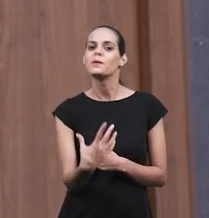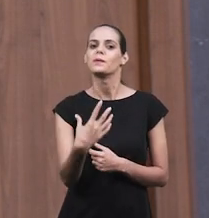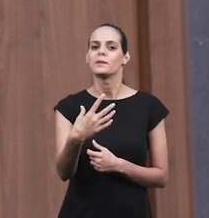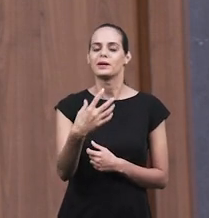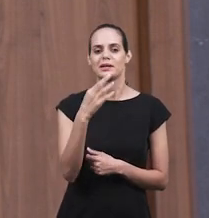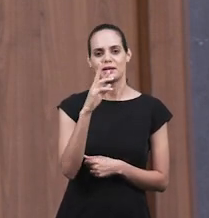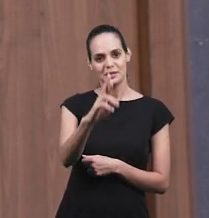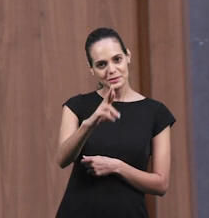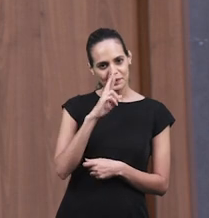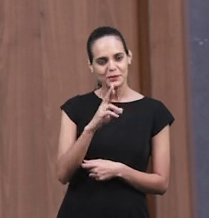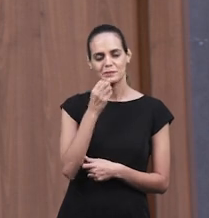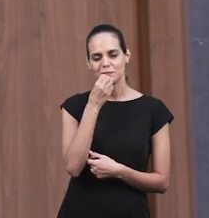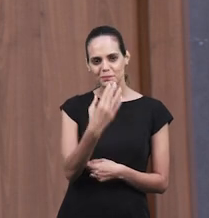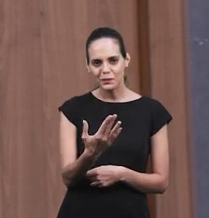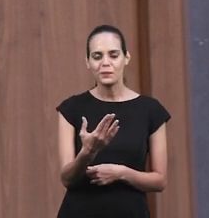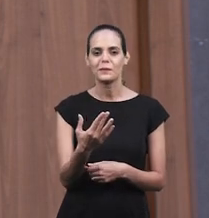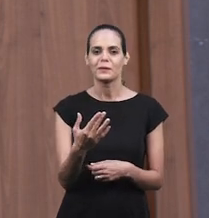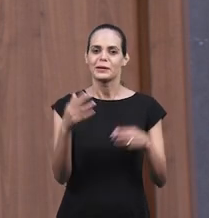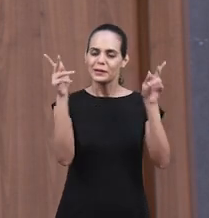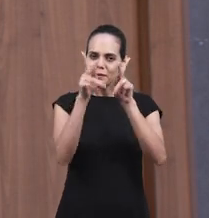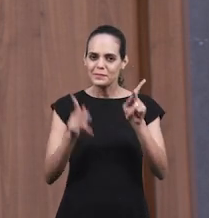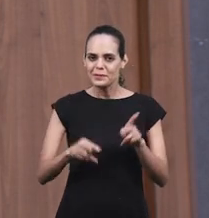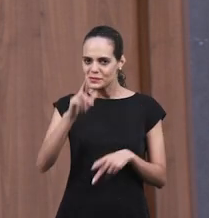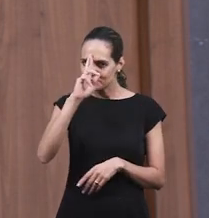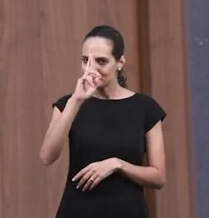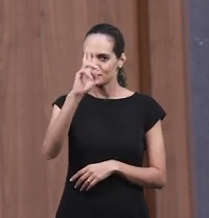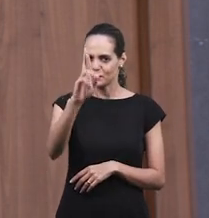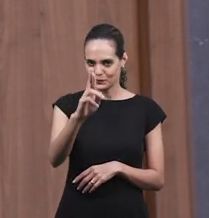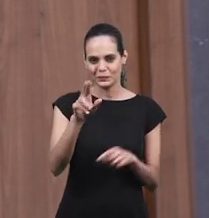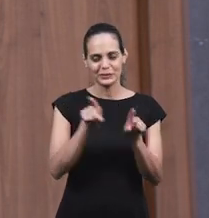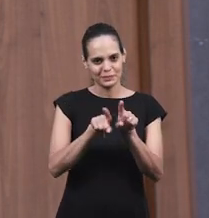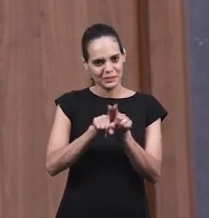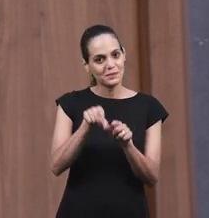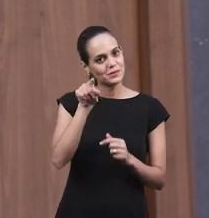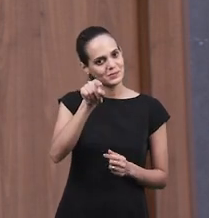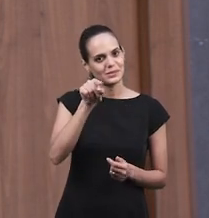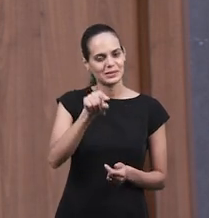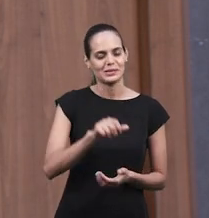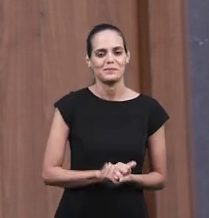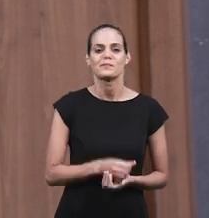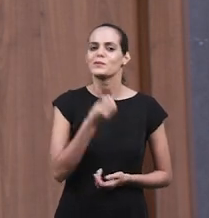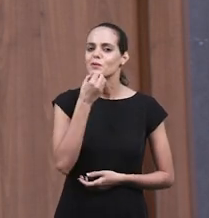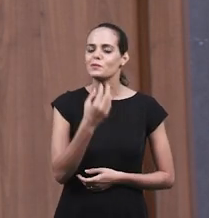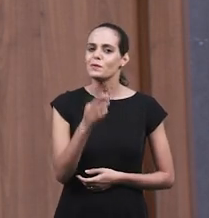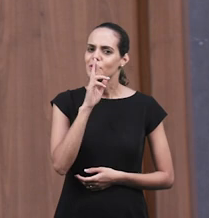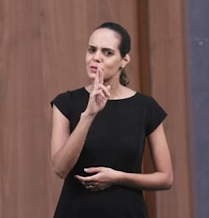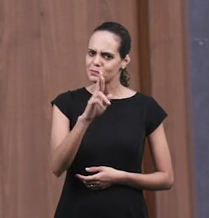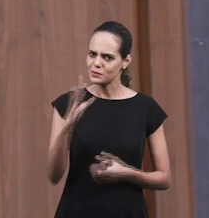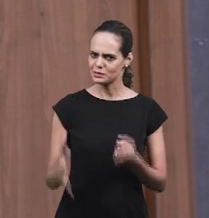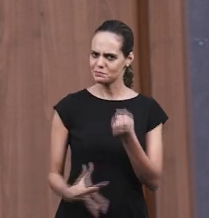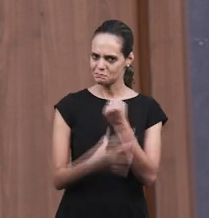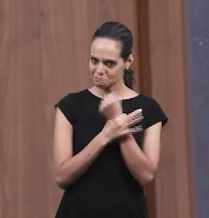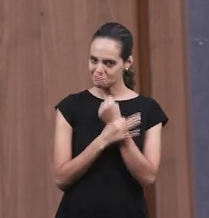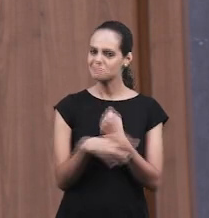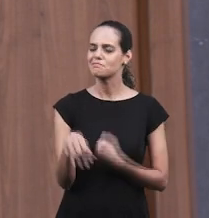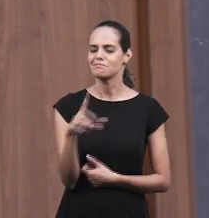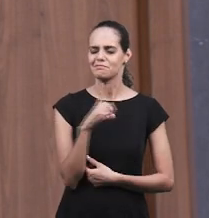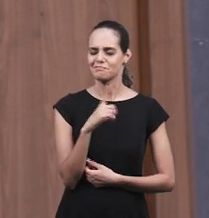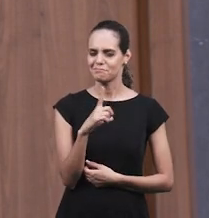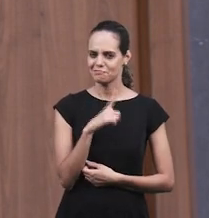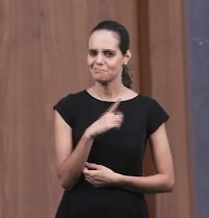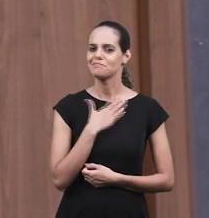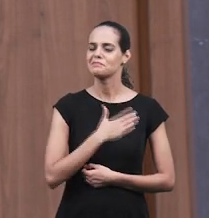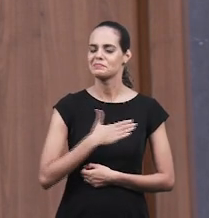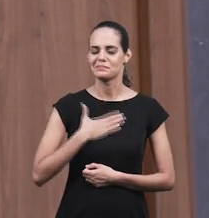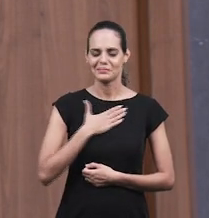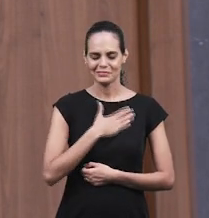sua resposta. Eu quero também despedir de você com a paz do Senhor, como você despediu de nós, E a sua resposta foi muito segura,